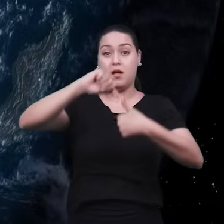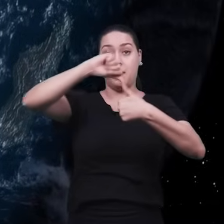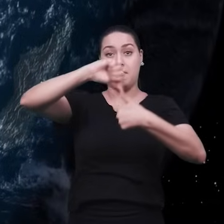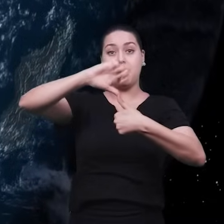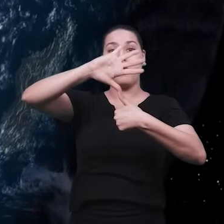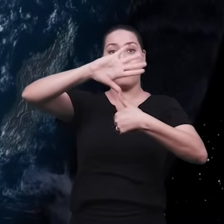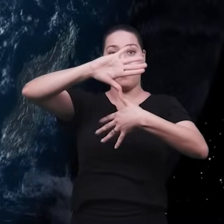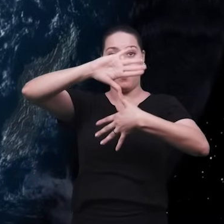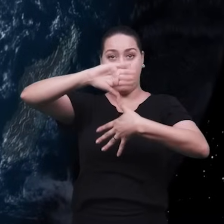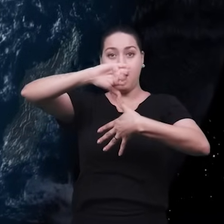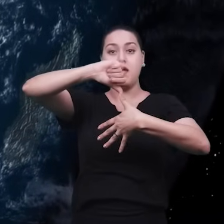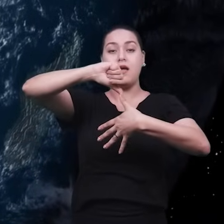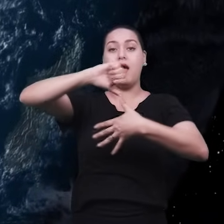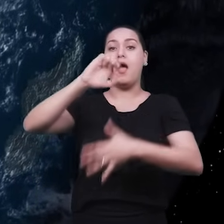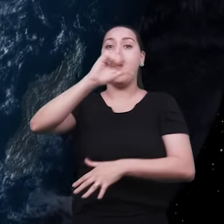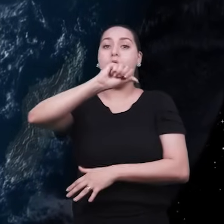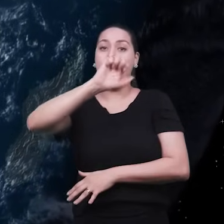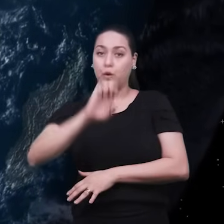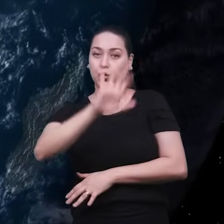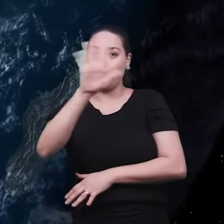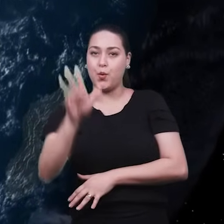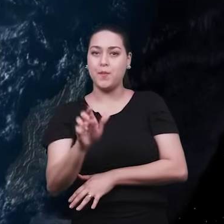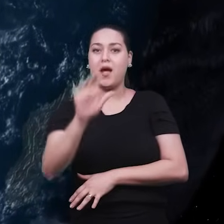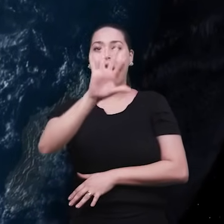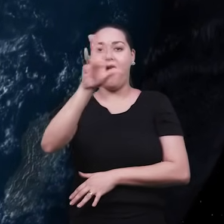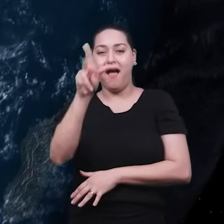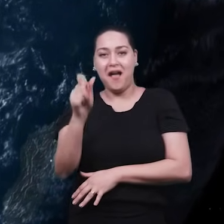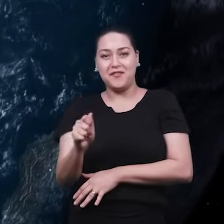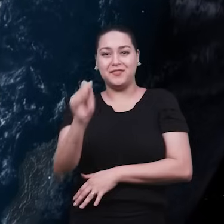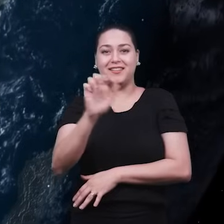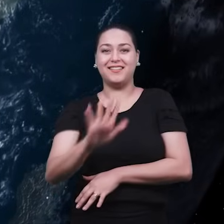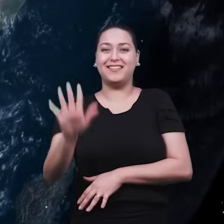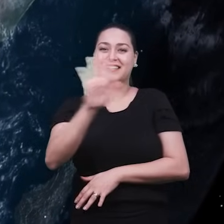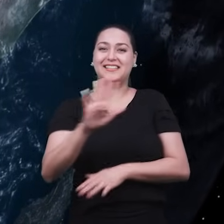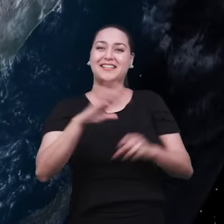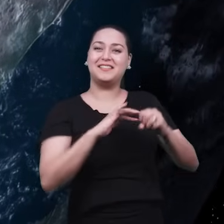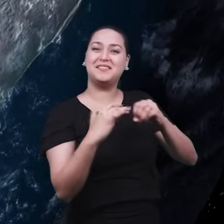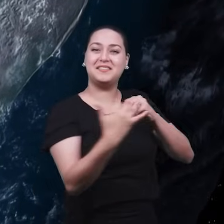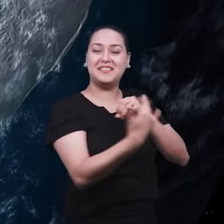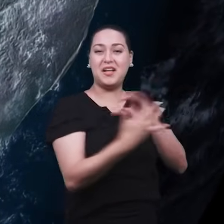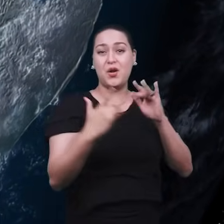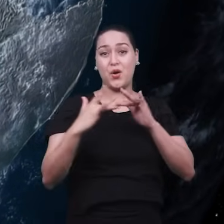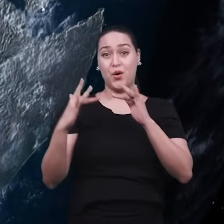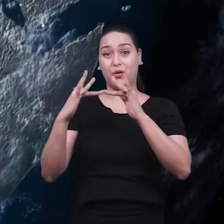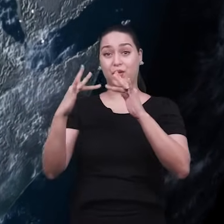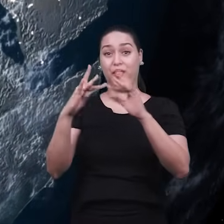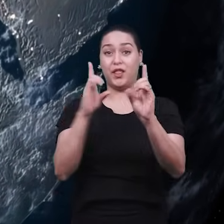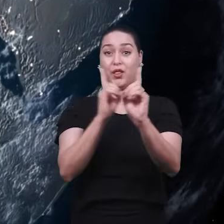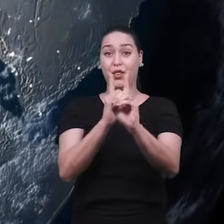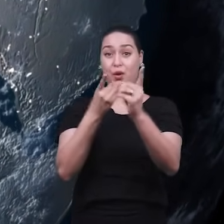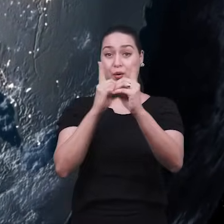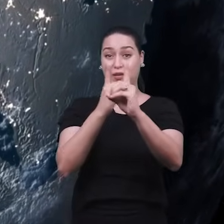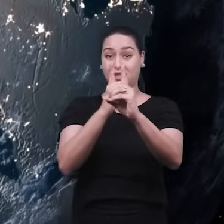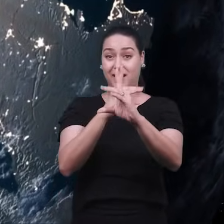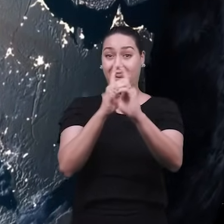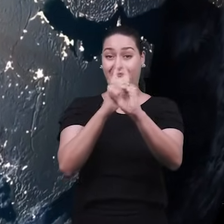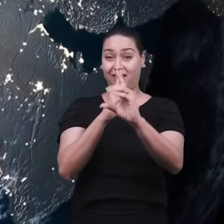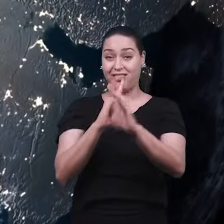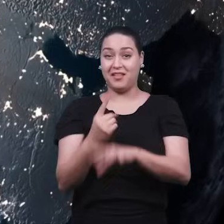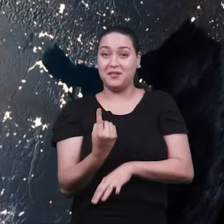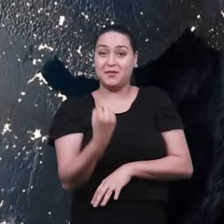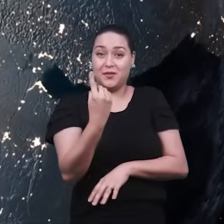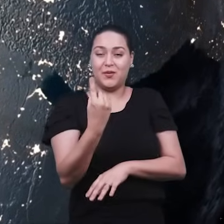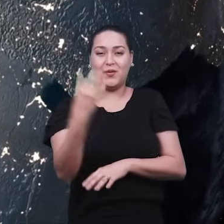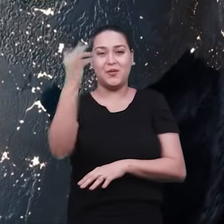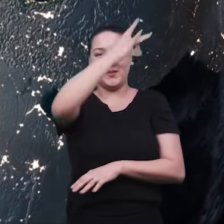três Américas, Europa, África, Ásia e Oceania, conectadas pela mesma doutrina, pela direção